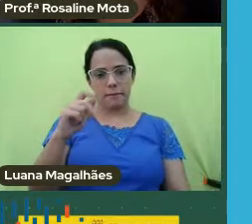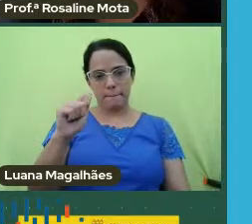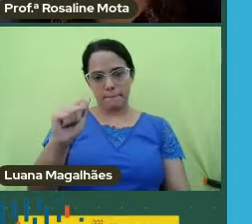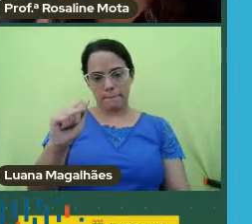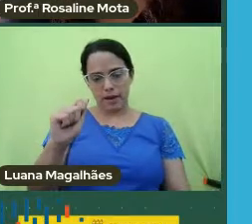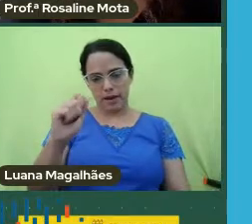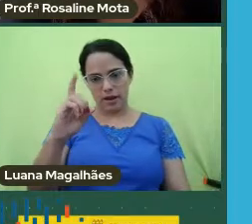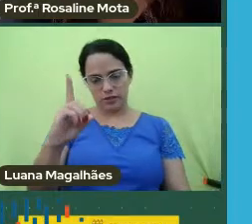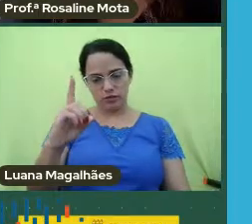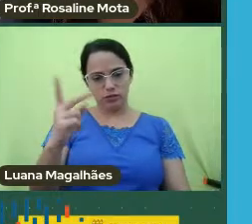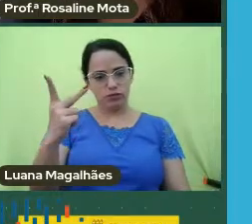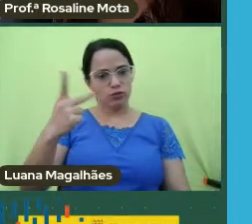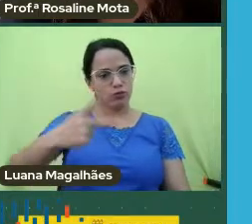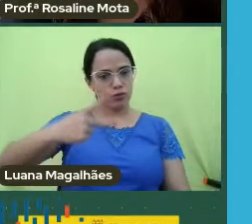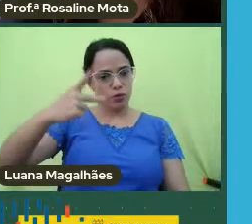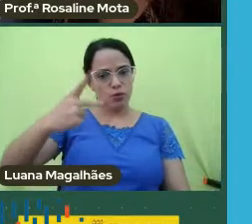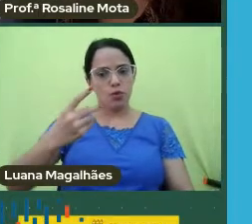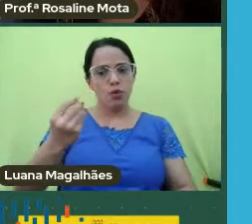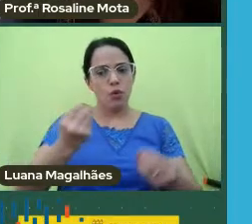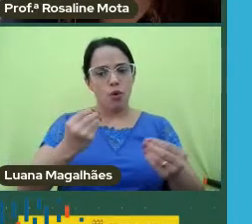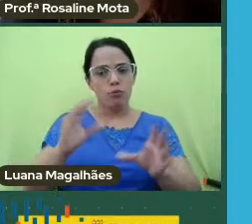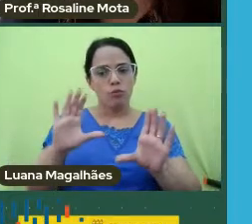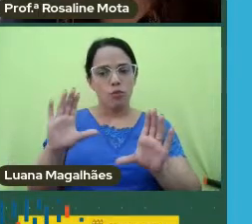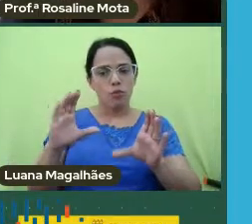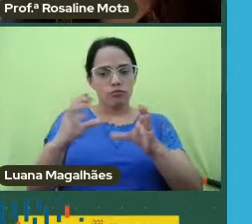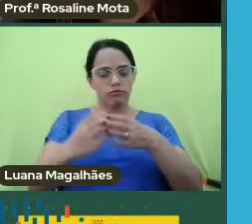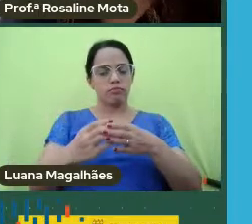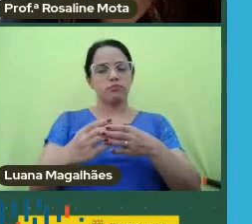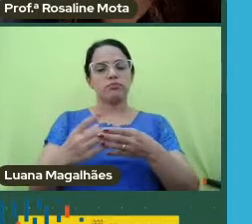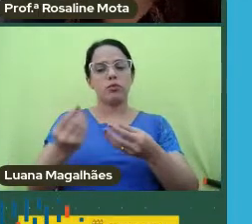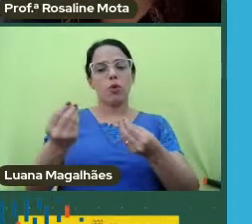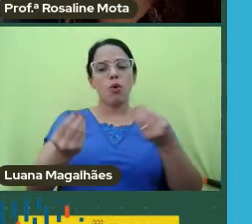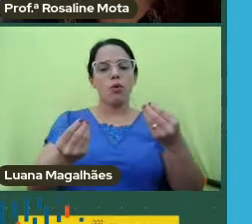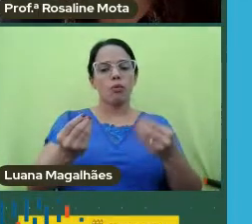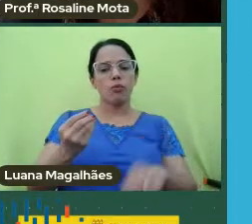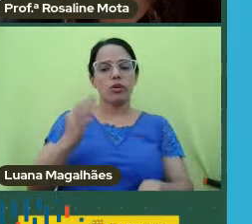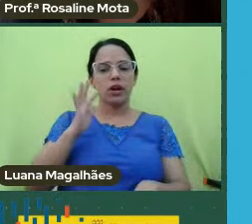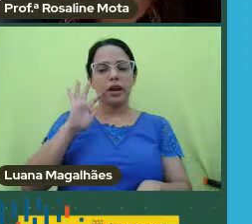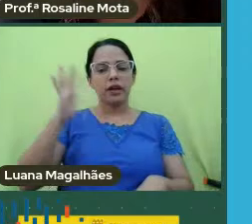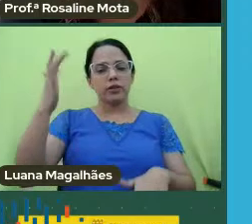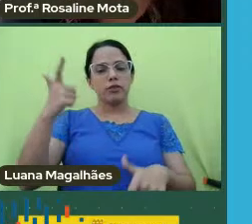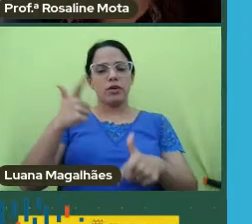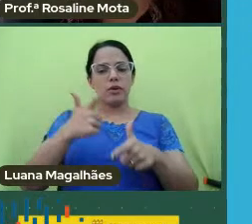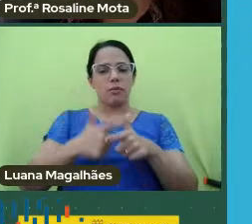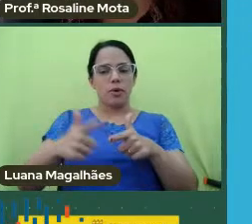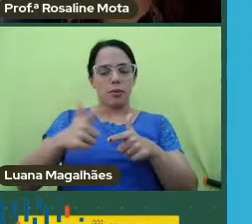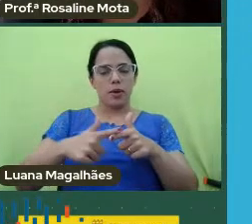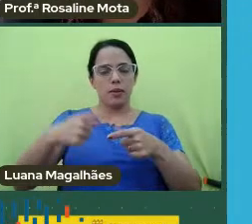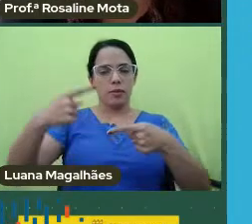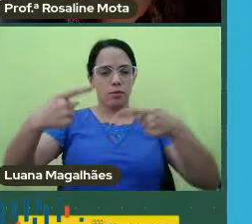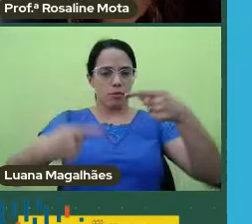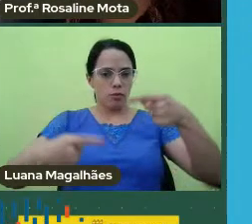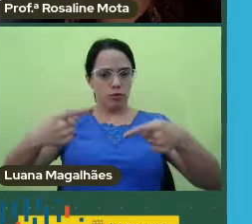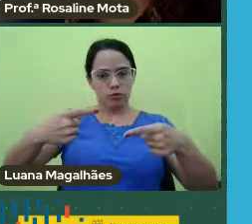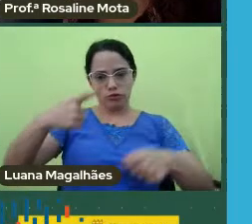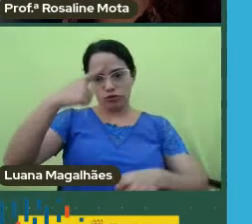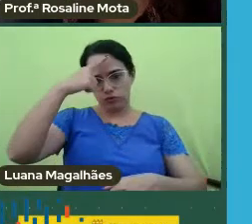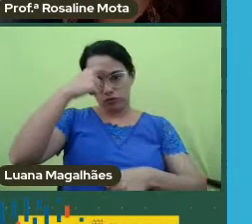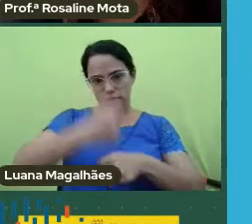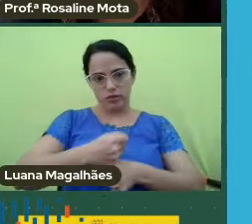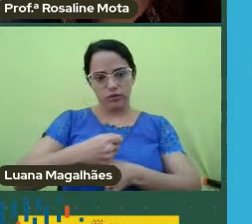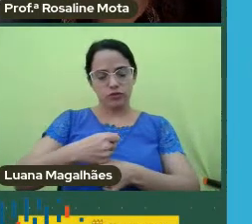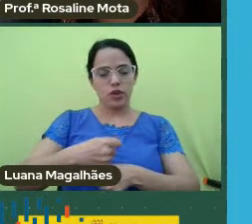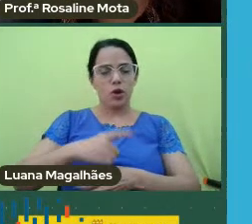no sentido de traçar realmente uma política de gestão documental nessas instituições. E aí,